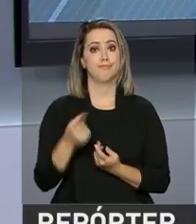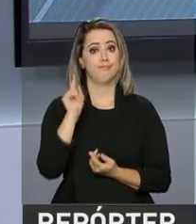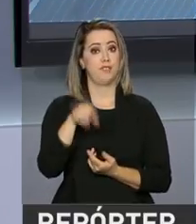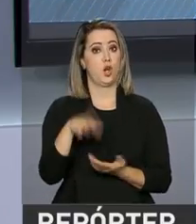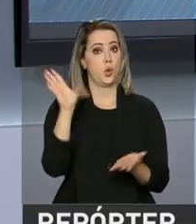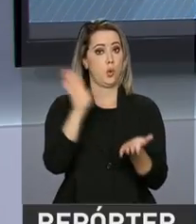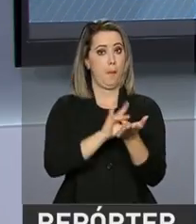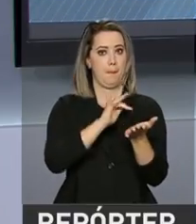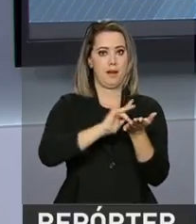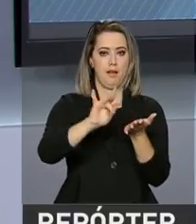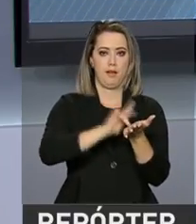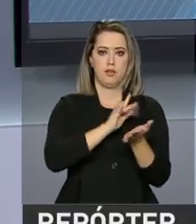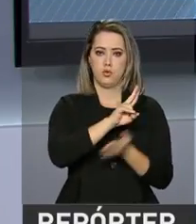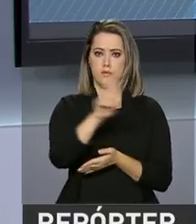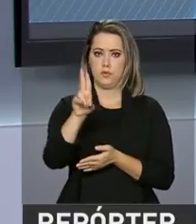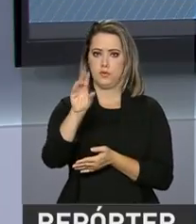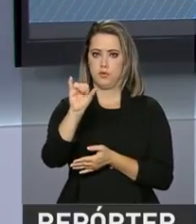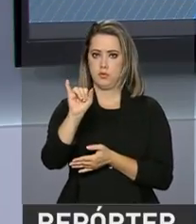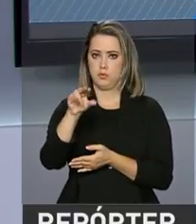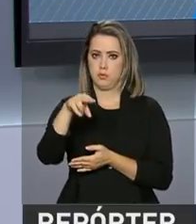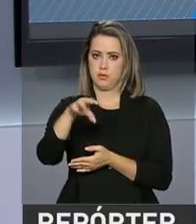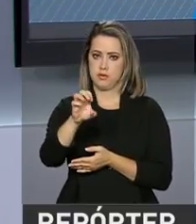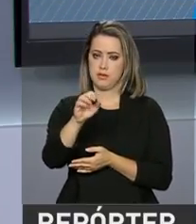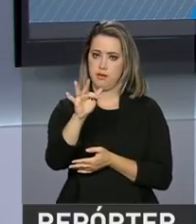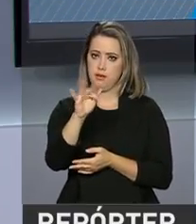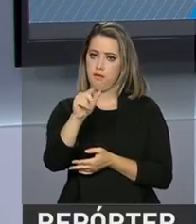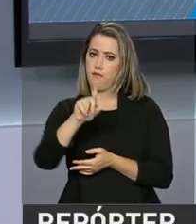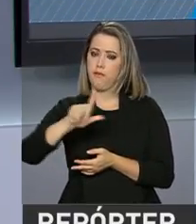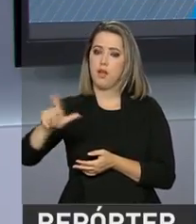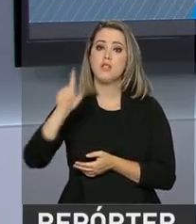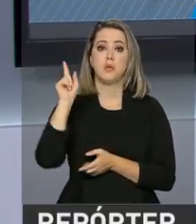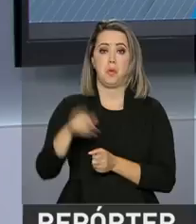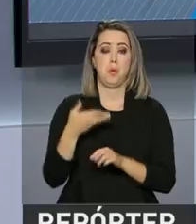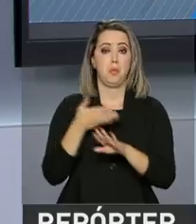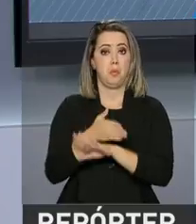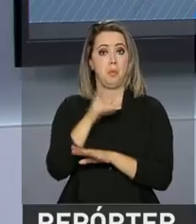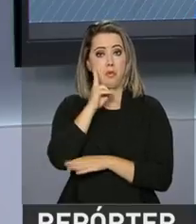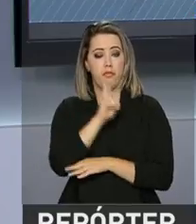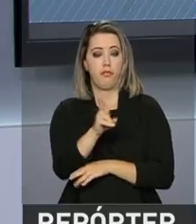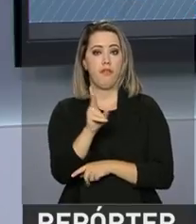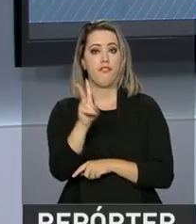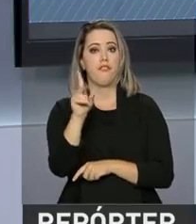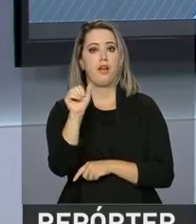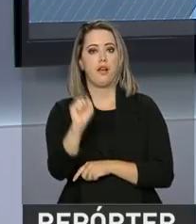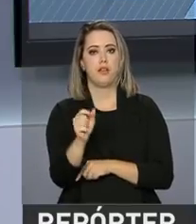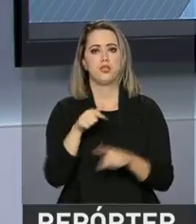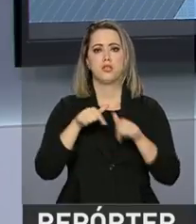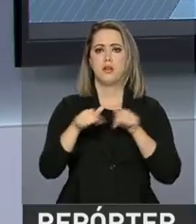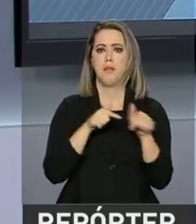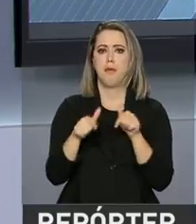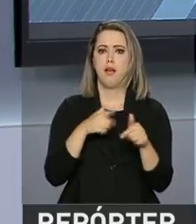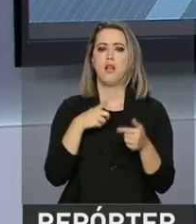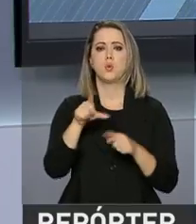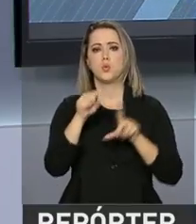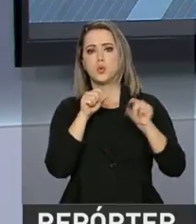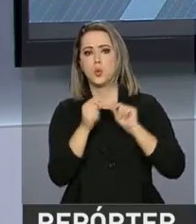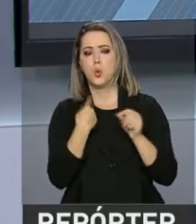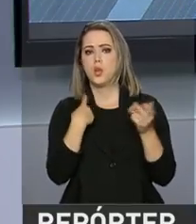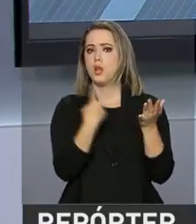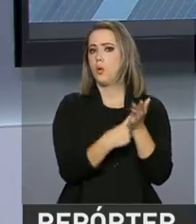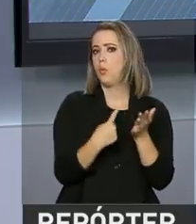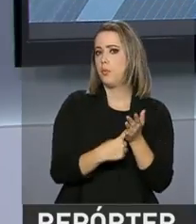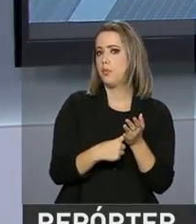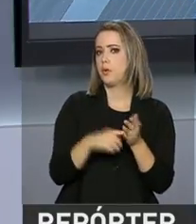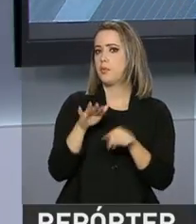aplicativo cine fácil do Ministério do Trabalho é possível consultar vagas de trabalho se candidatar a uma delas e até agendar uma